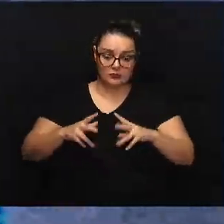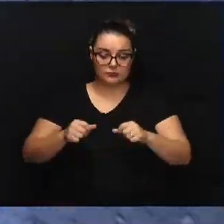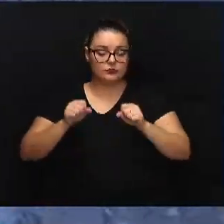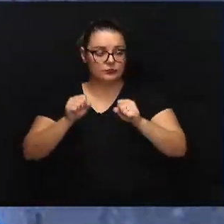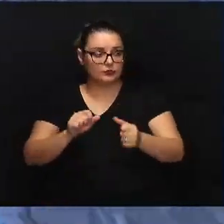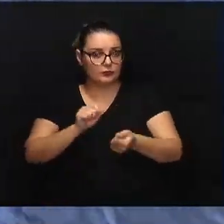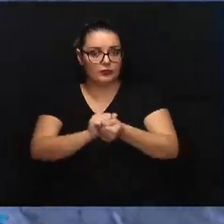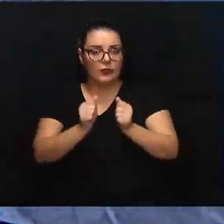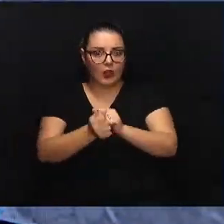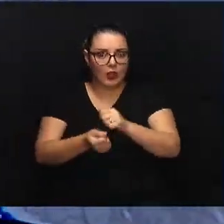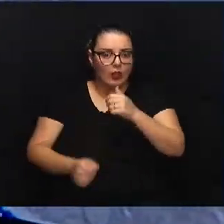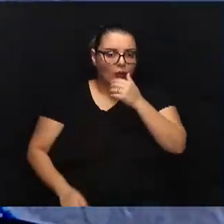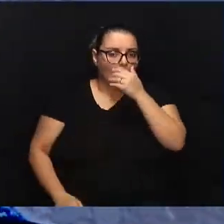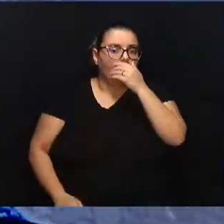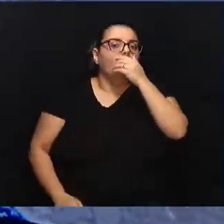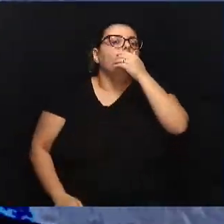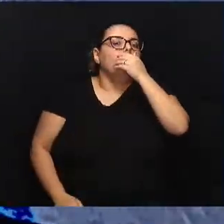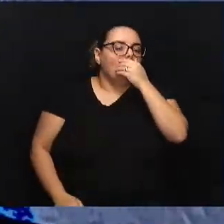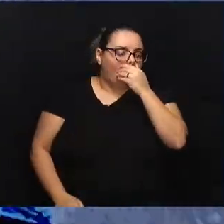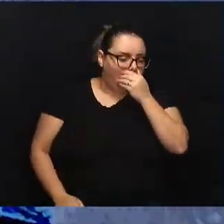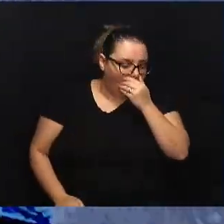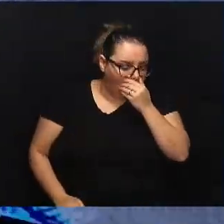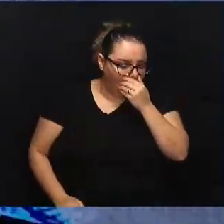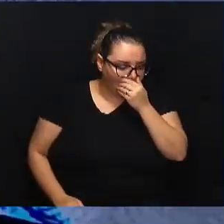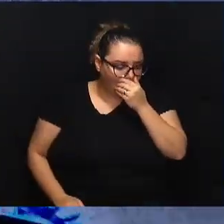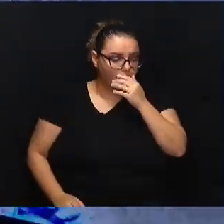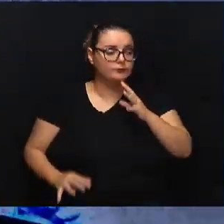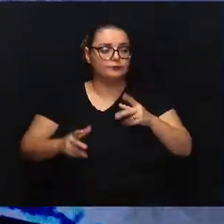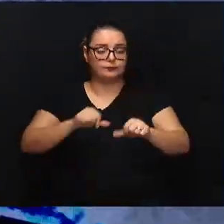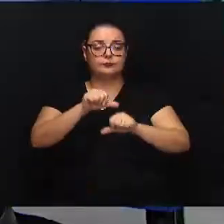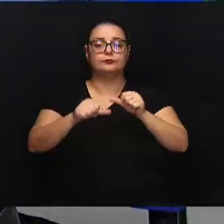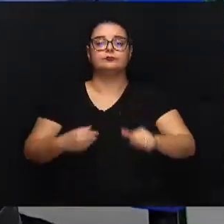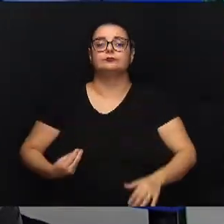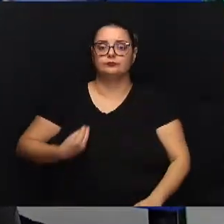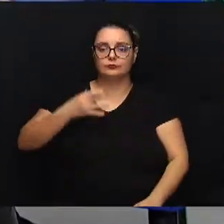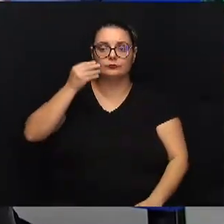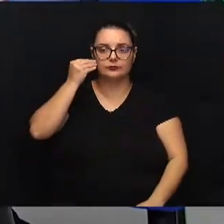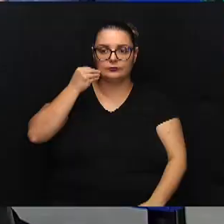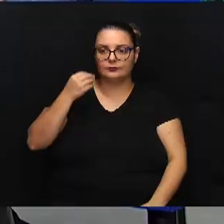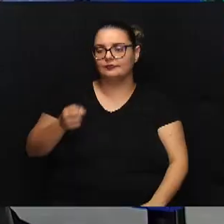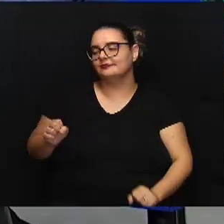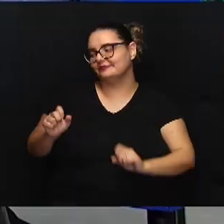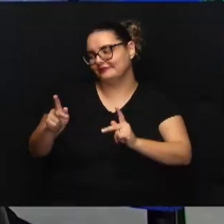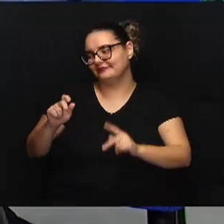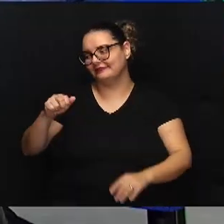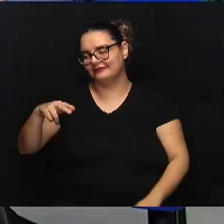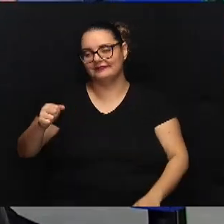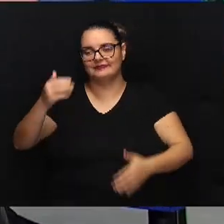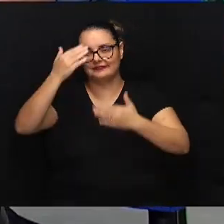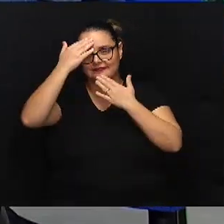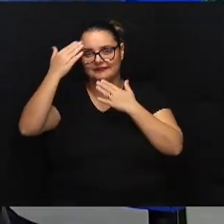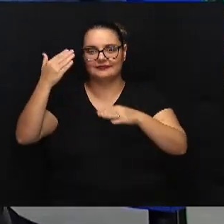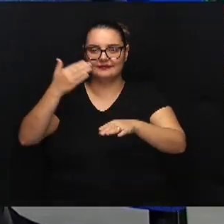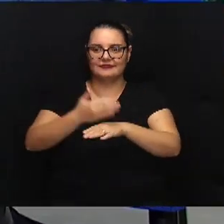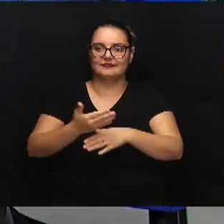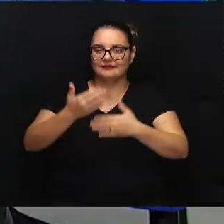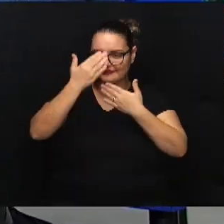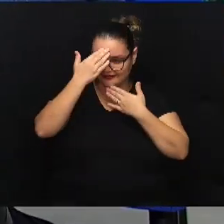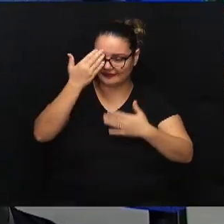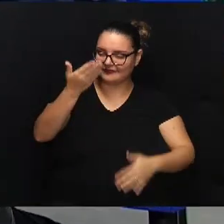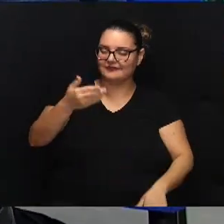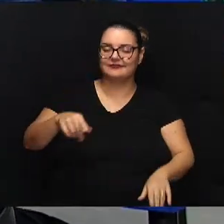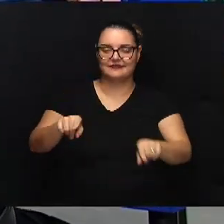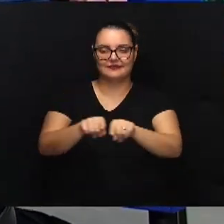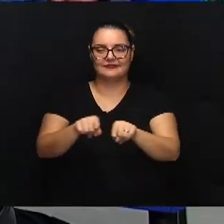se adaptar, né, a todas essas mudanças que a gente vem vivenciando. Tá bom, Ana, eu agradeço a sua participação, agradeço você